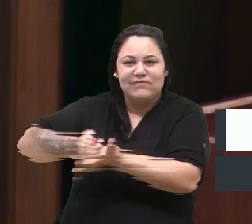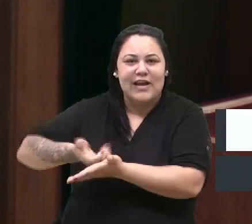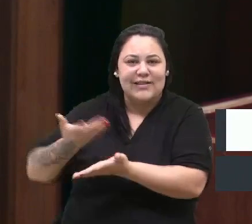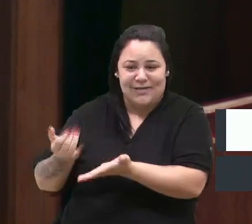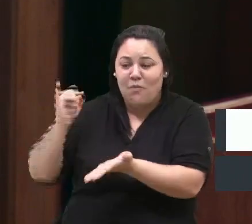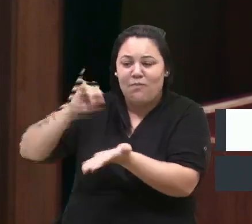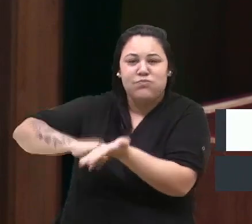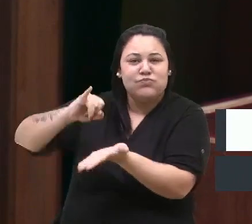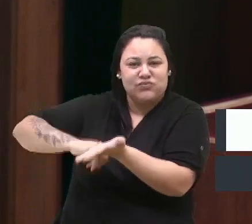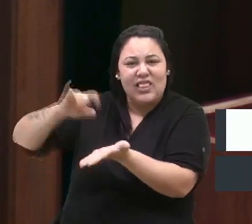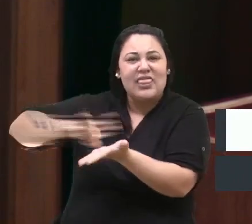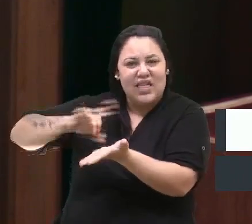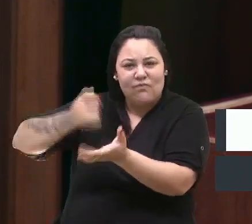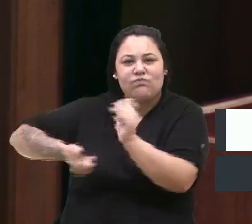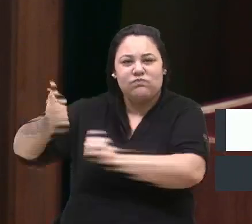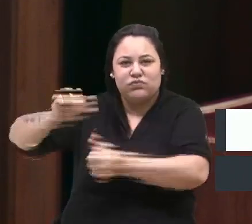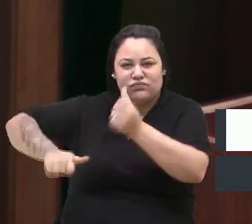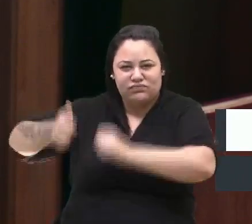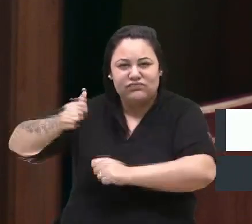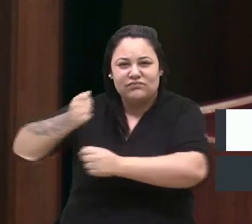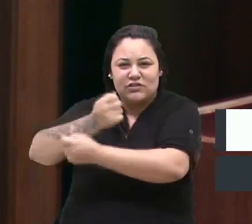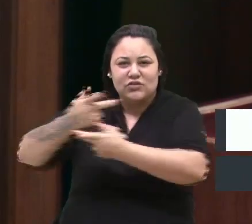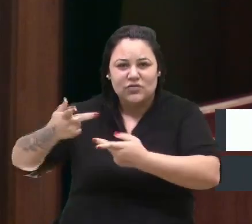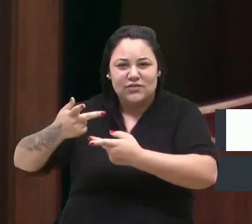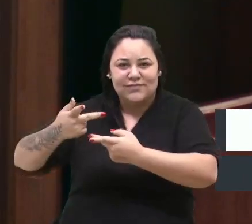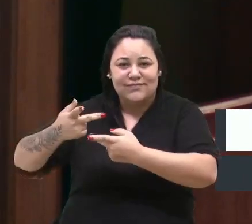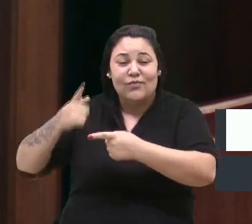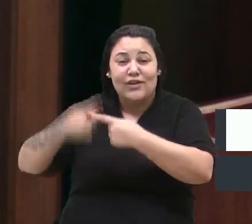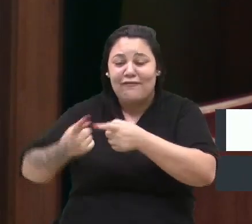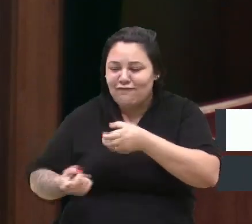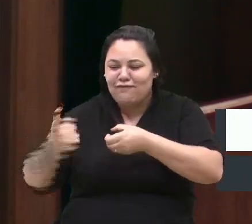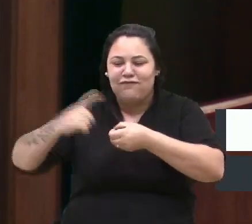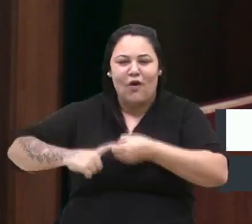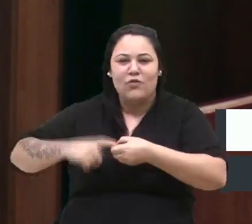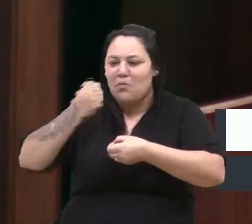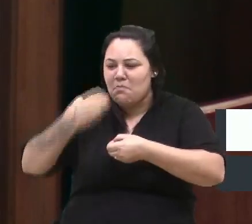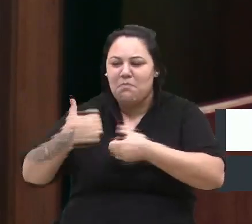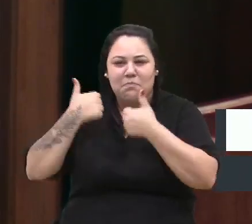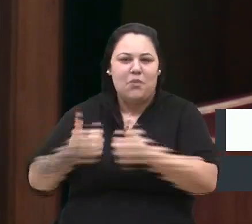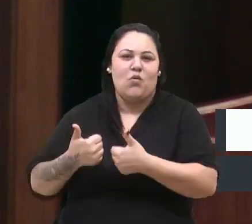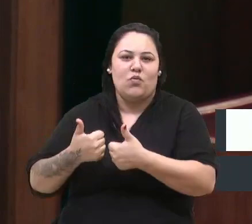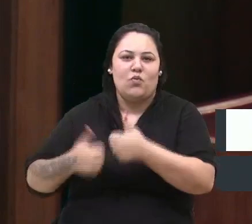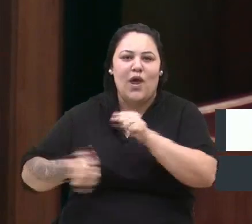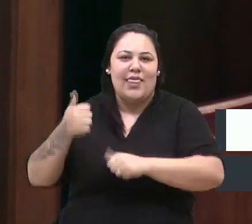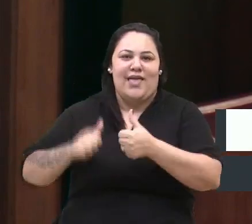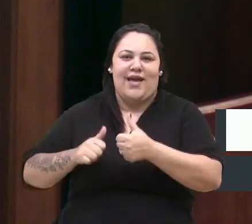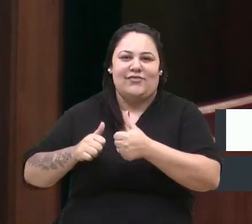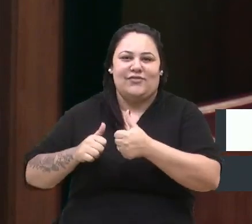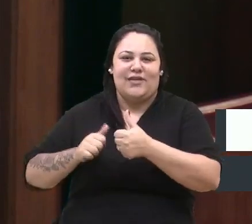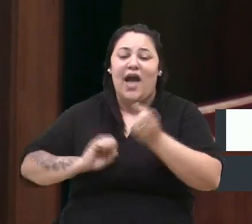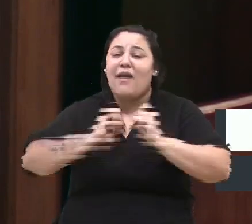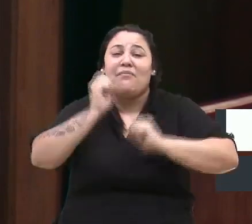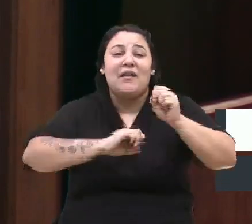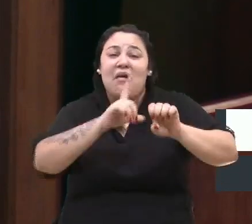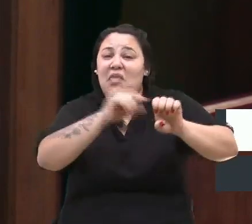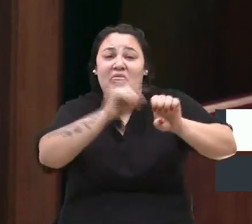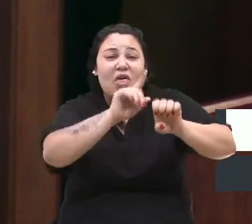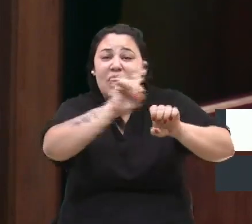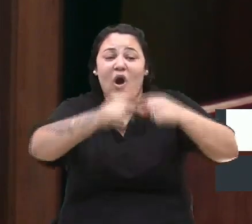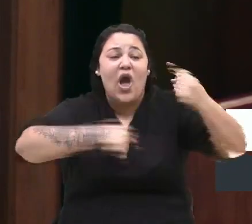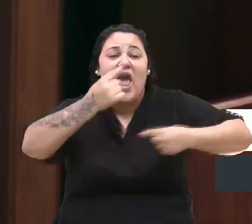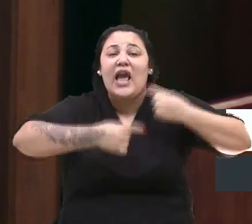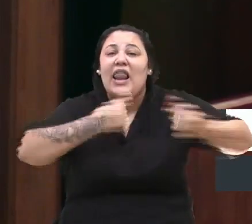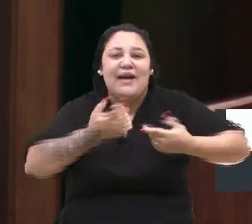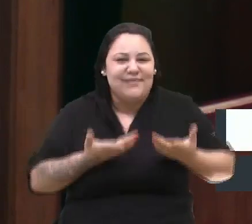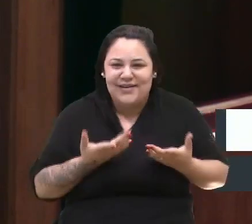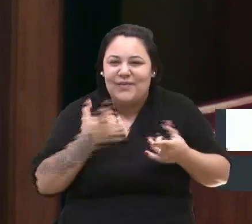tenha o retorno pelo sacrifício do imposto. As empresas não se queixam quando elas têm incentivos,